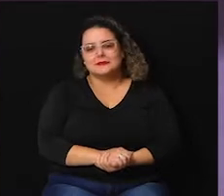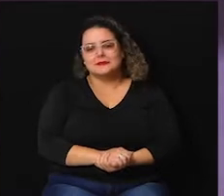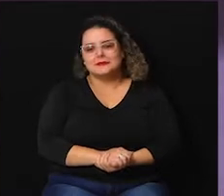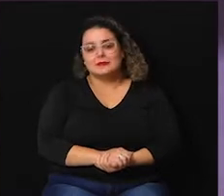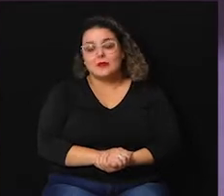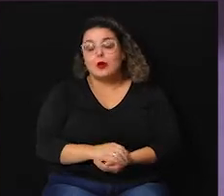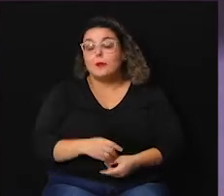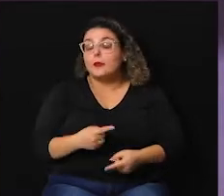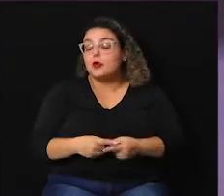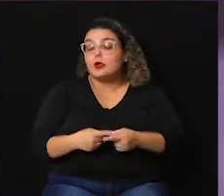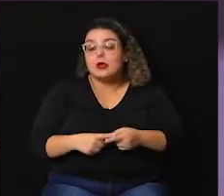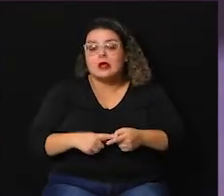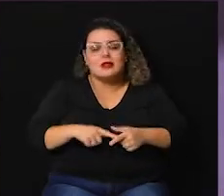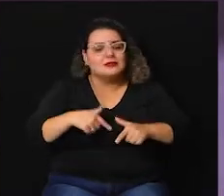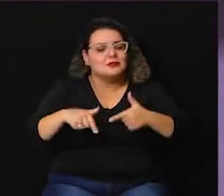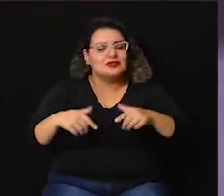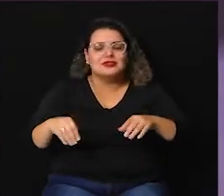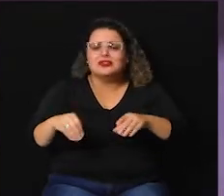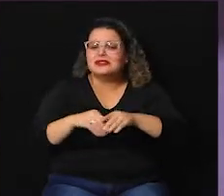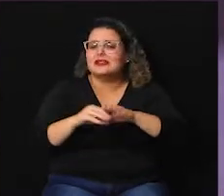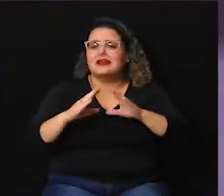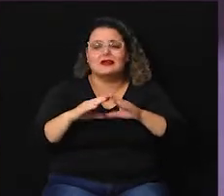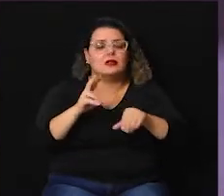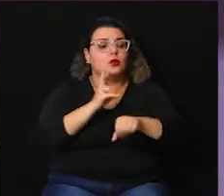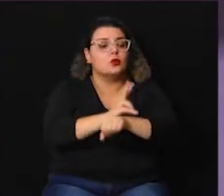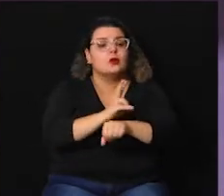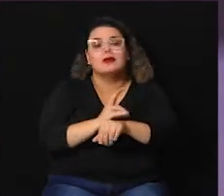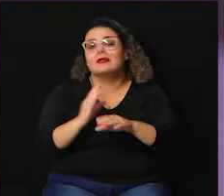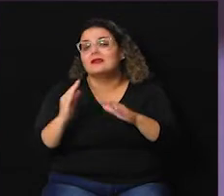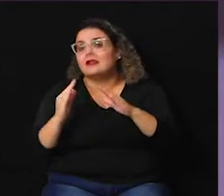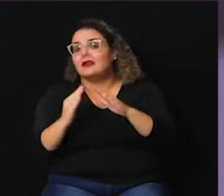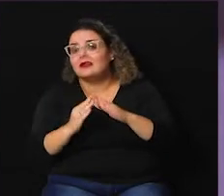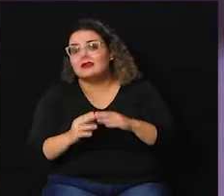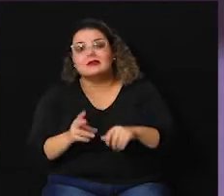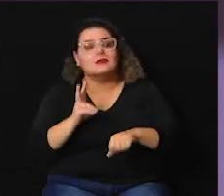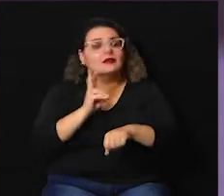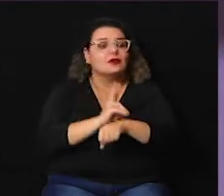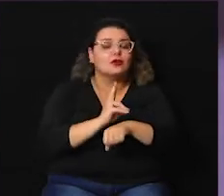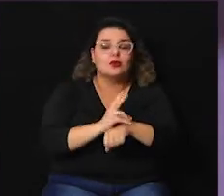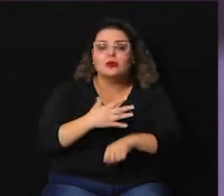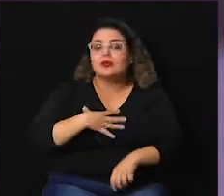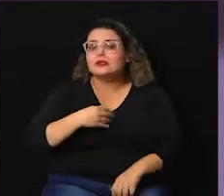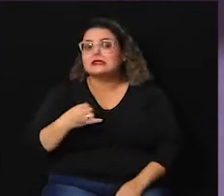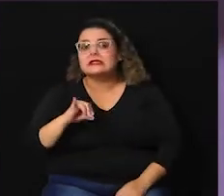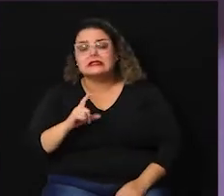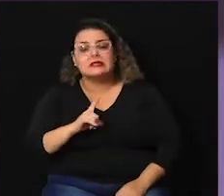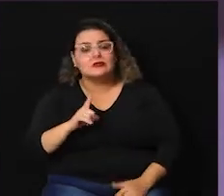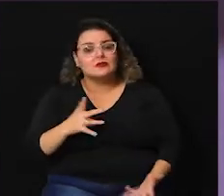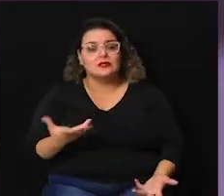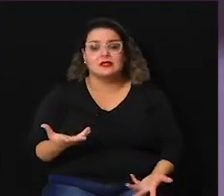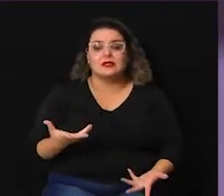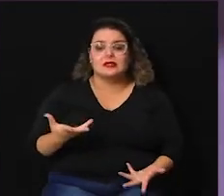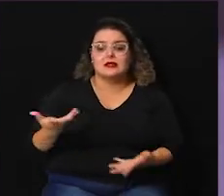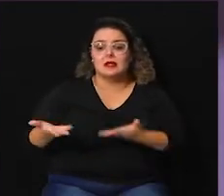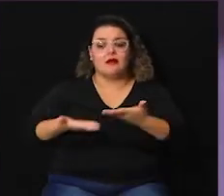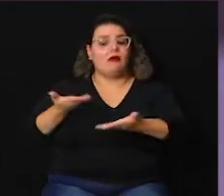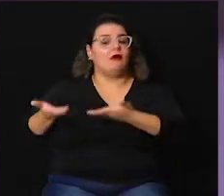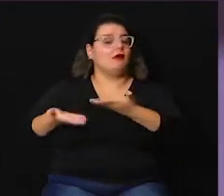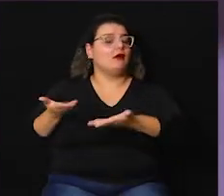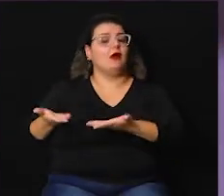é muito trabalho, e quando você chega em casa, você tem que cuidar da casa, tem que cuidar dos filhos, se tem filhos, tem que agradar o